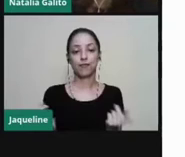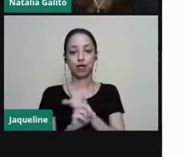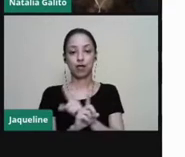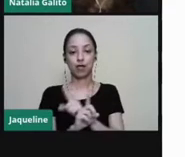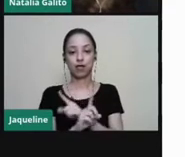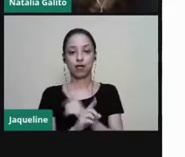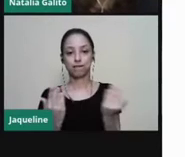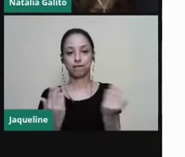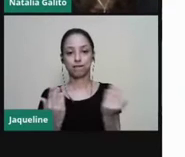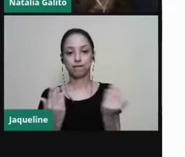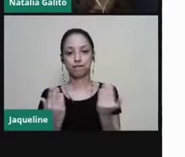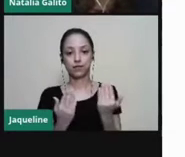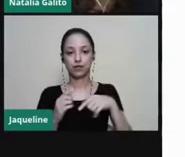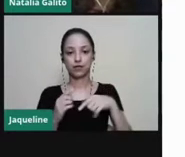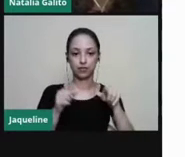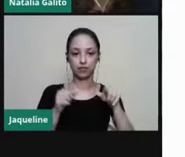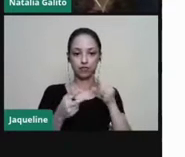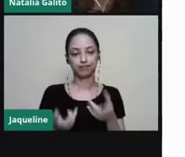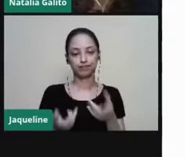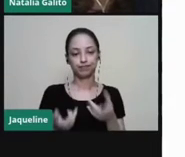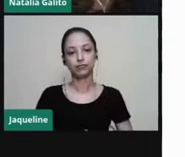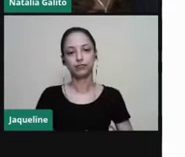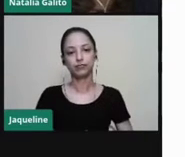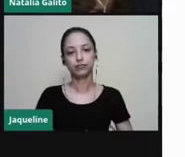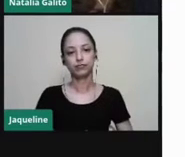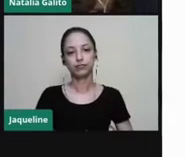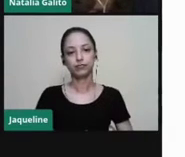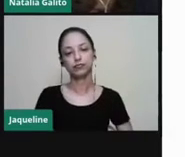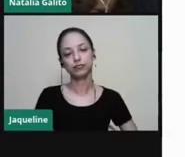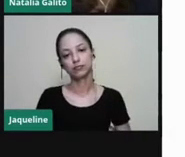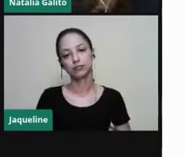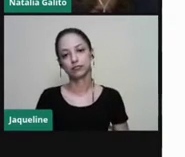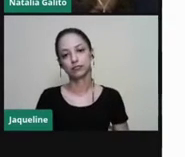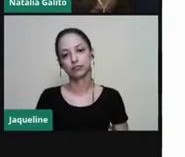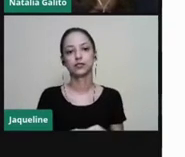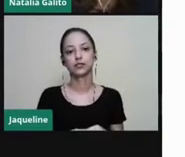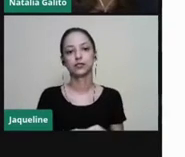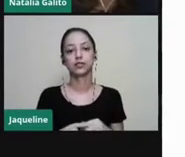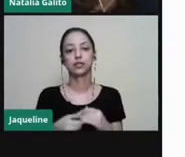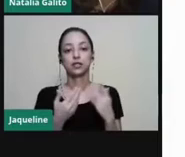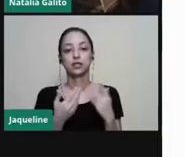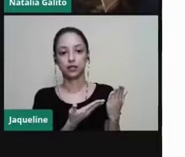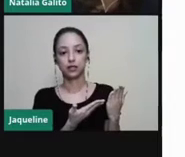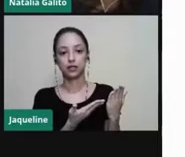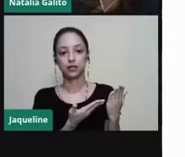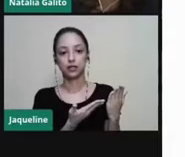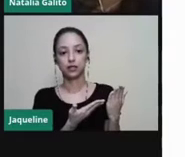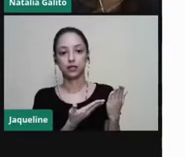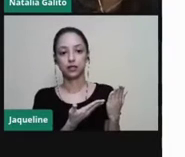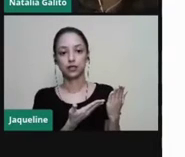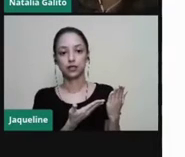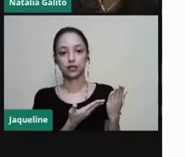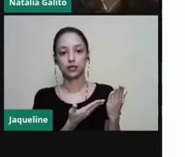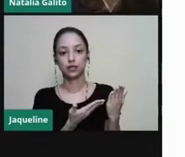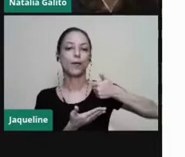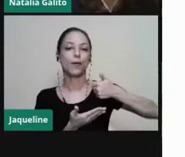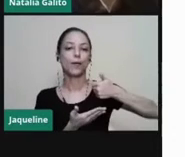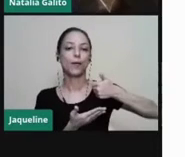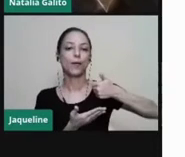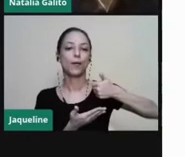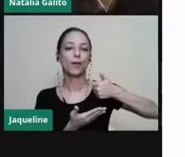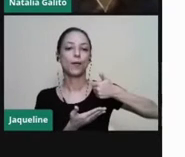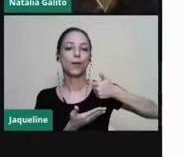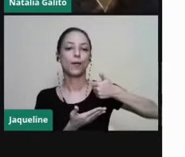Esse aqui foi um dos estudos, dos primeiros estudos sobre função endotelial com Doppler, com ultrassom vascular. É um estudo